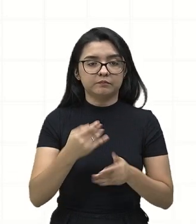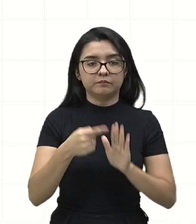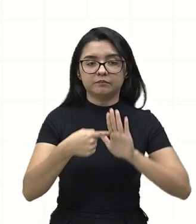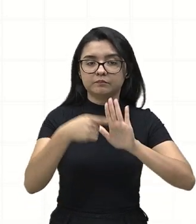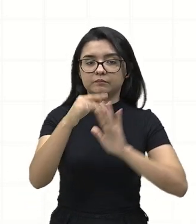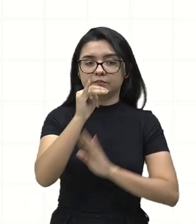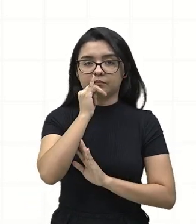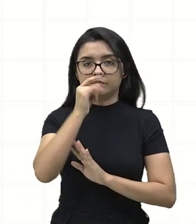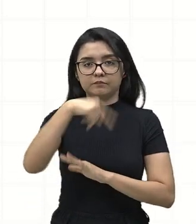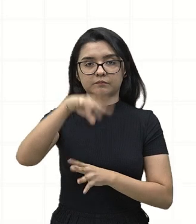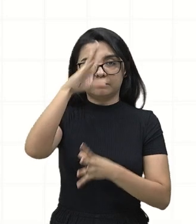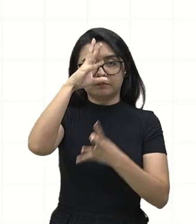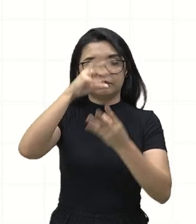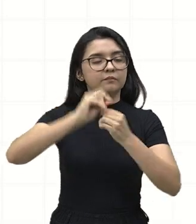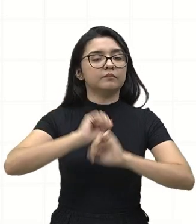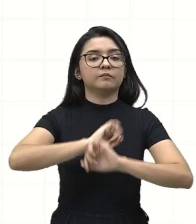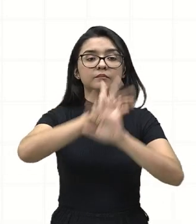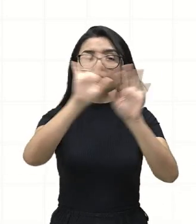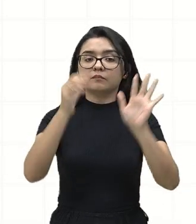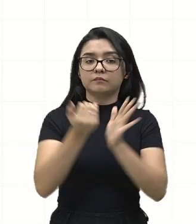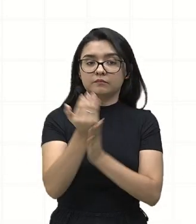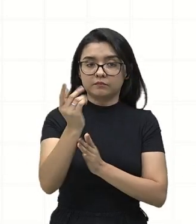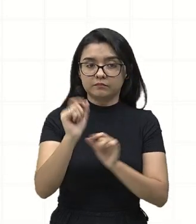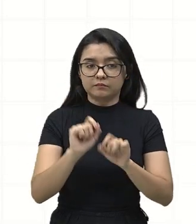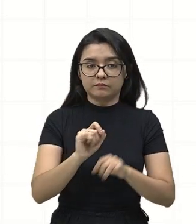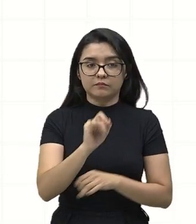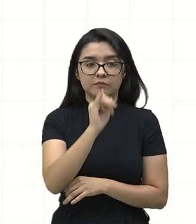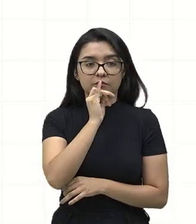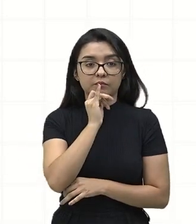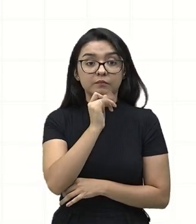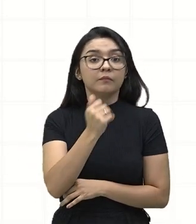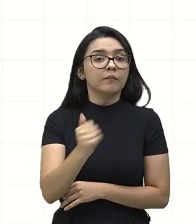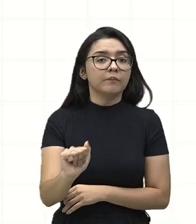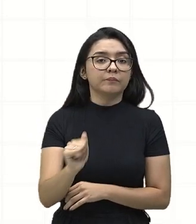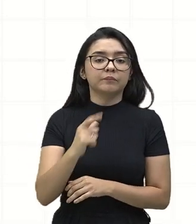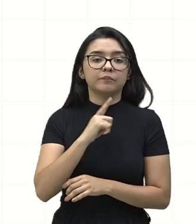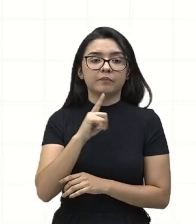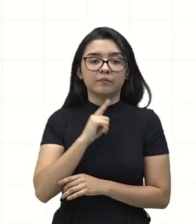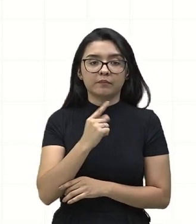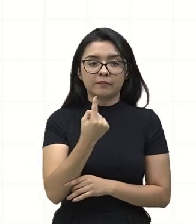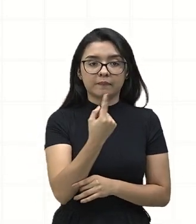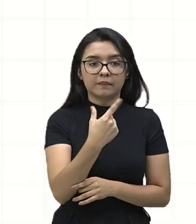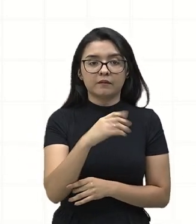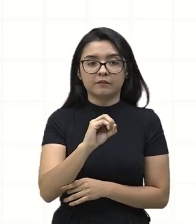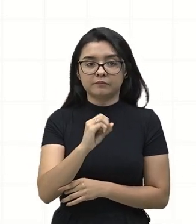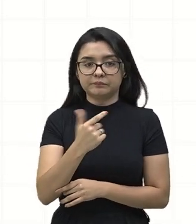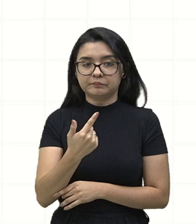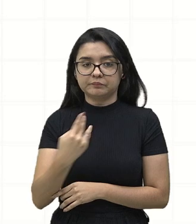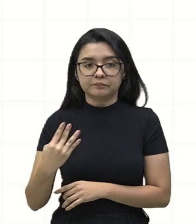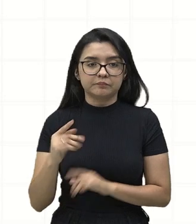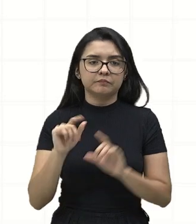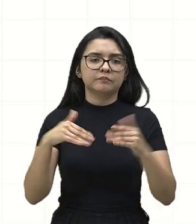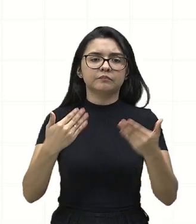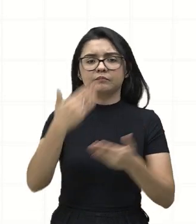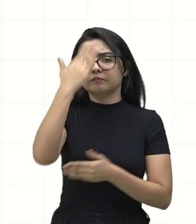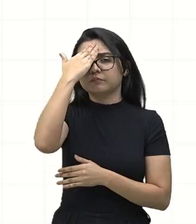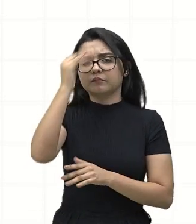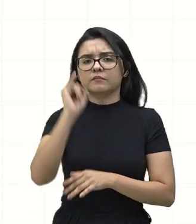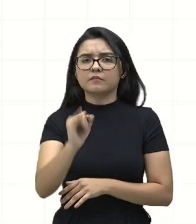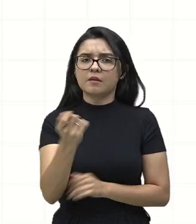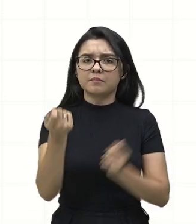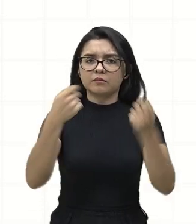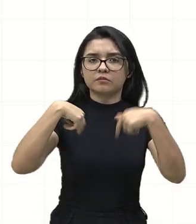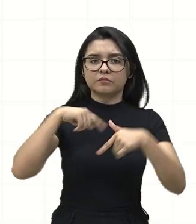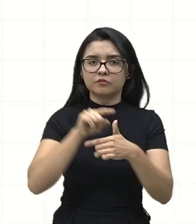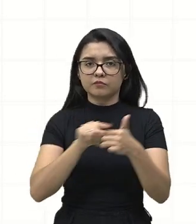exemplo. Começando aqui com o exemplo A, nós temos o valor 1024. Para saber se ele